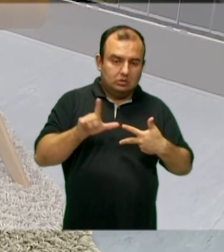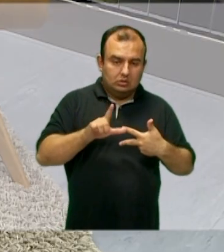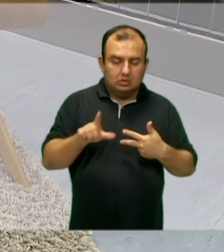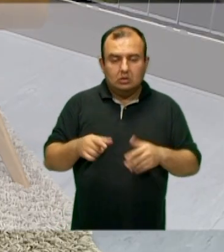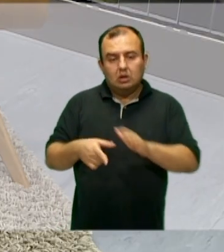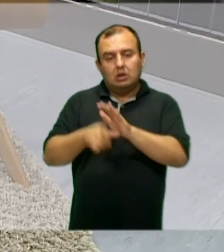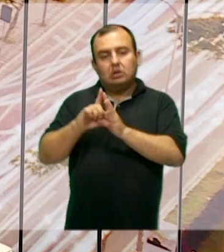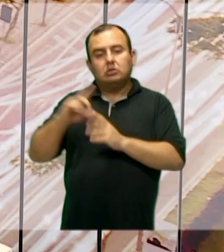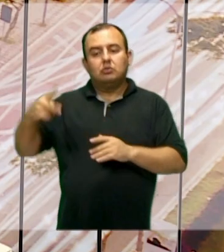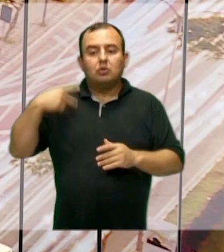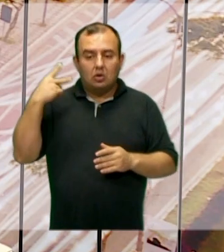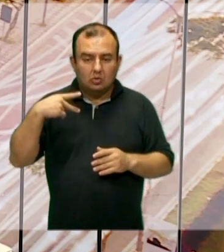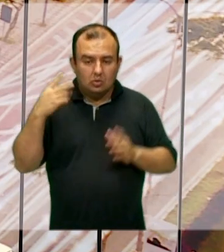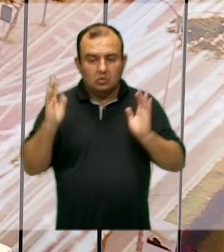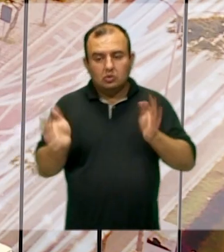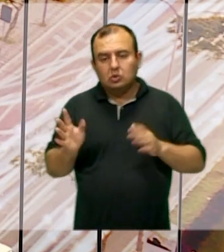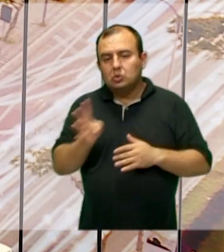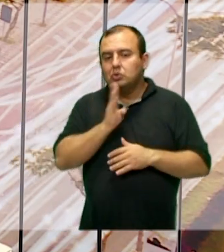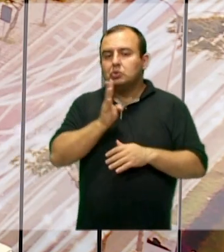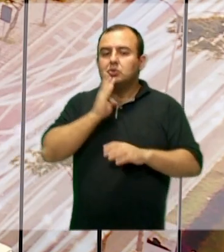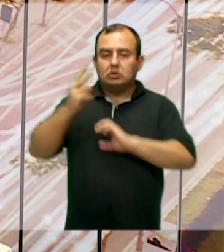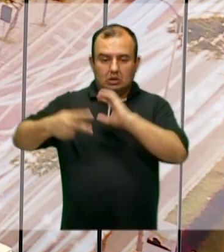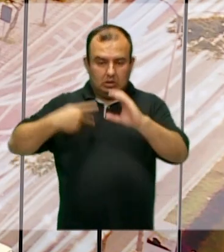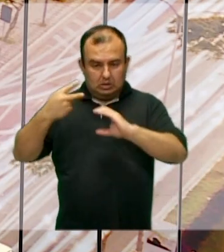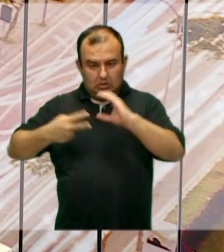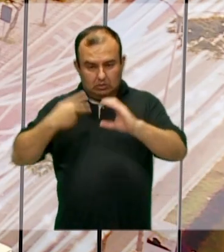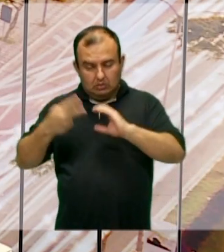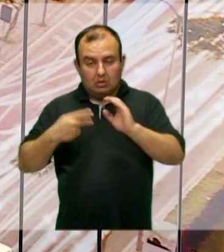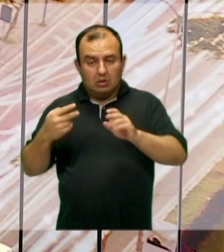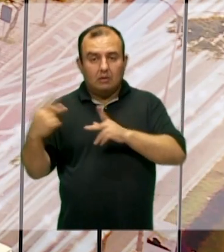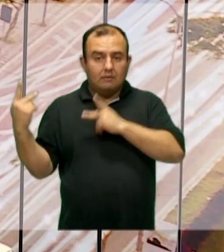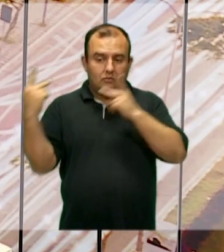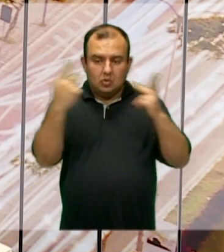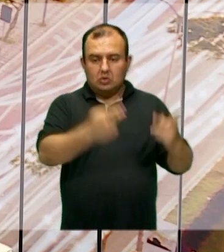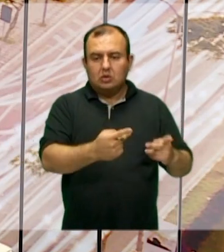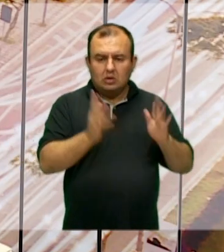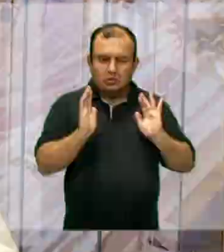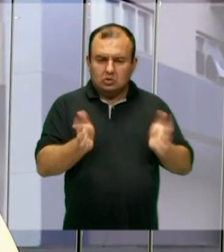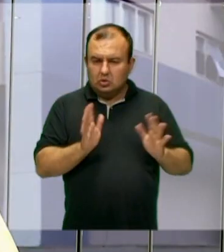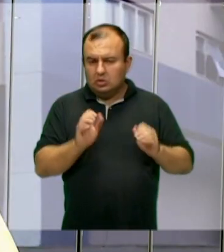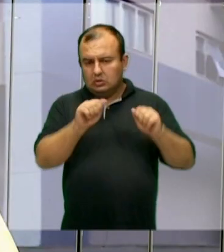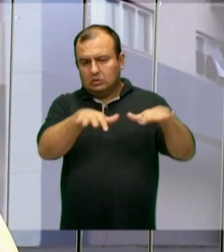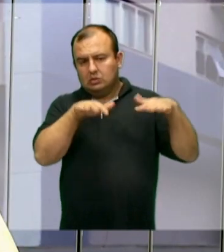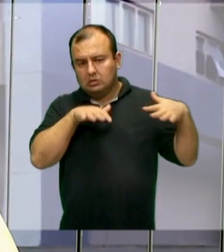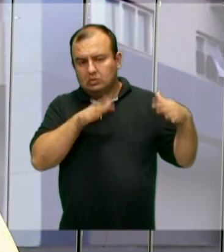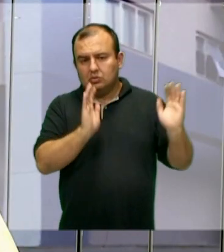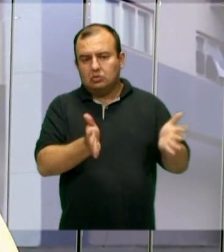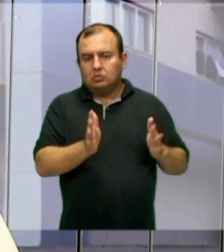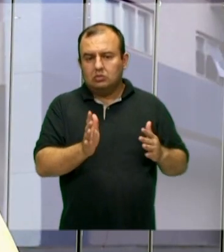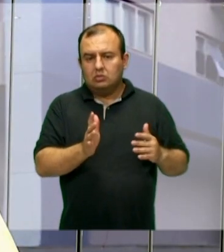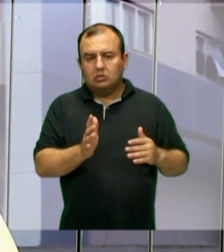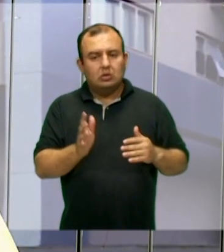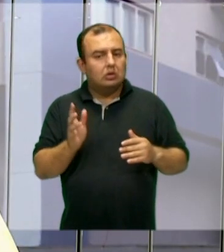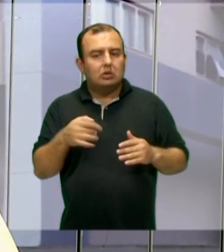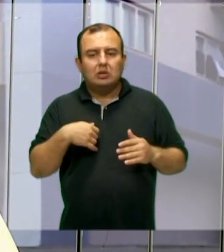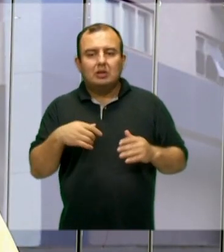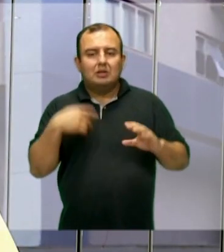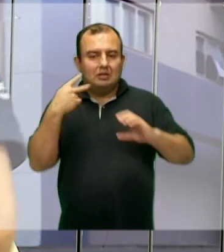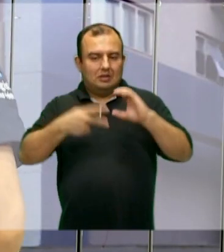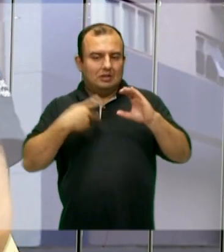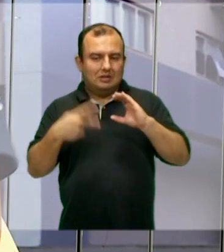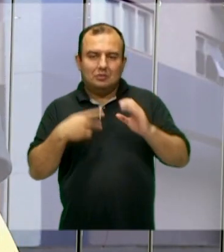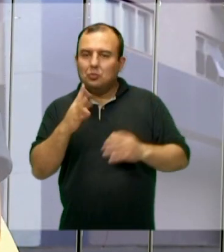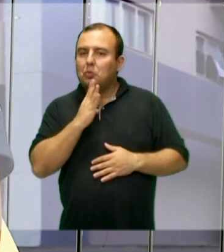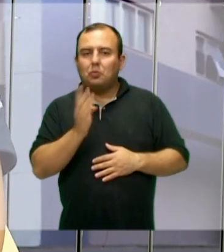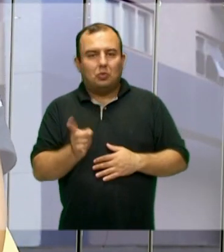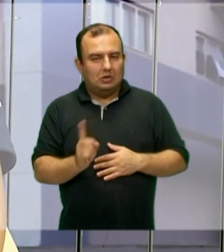ser vereador mirim, tu já conhecias a Câmara? Já tinhas vindo a alguma sessão aqui? Eu não conhecia a Câmara,